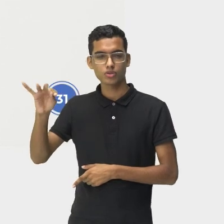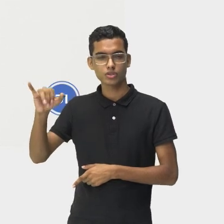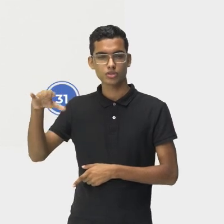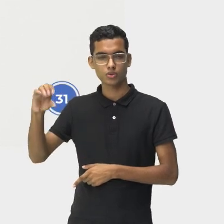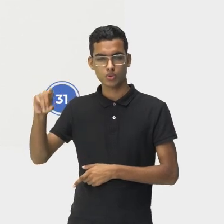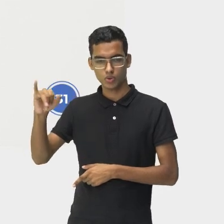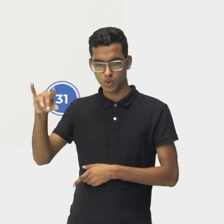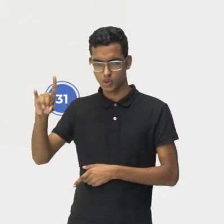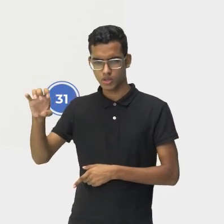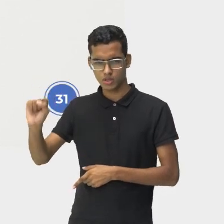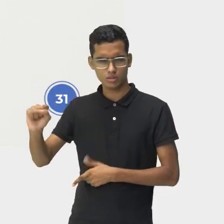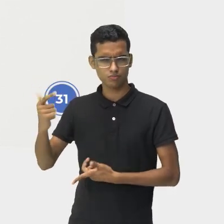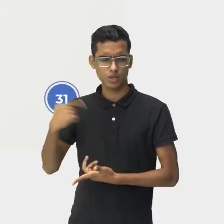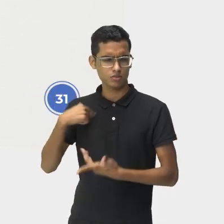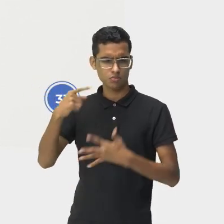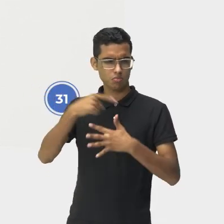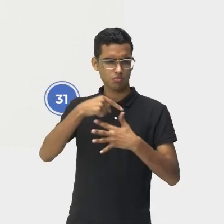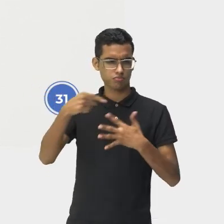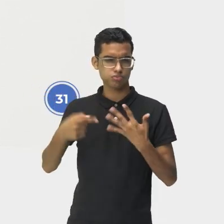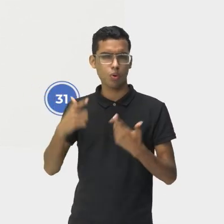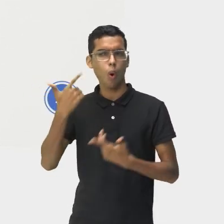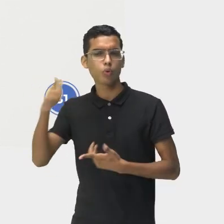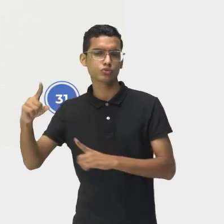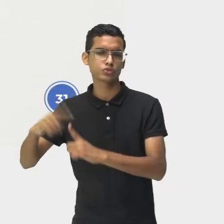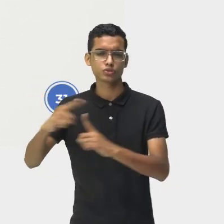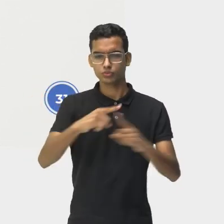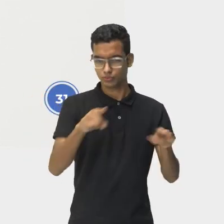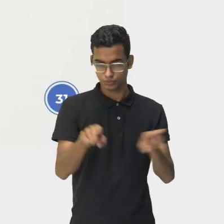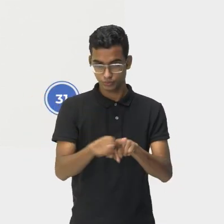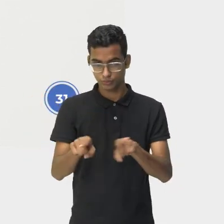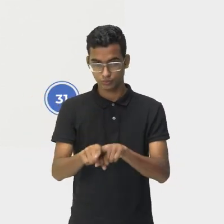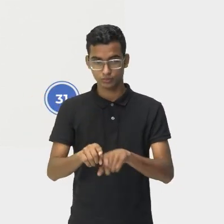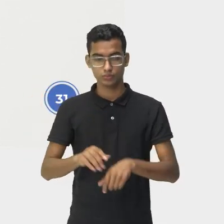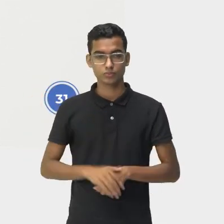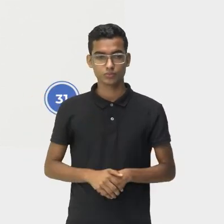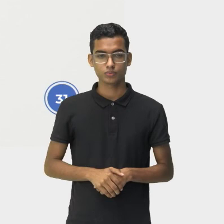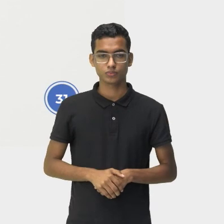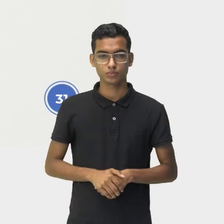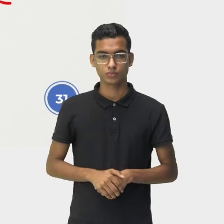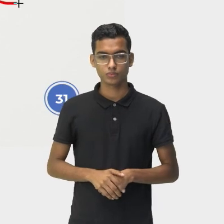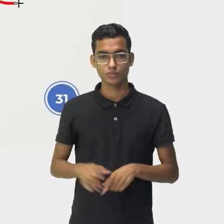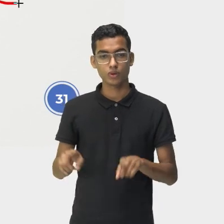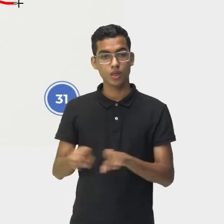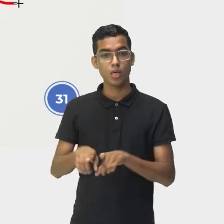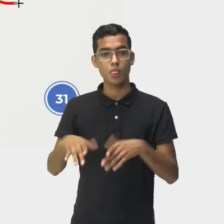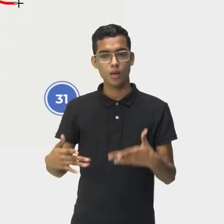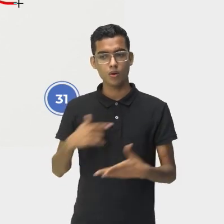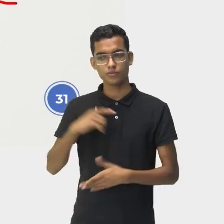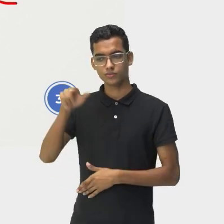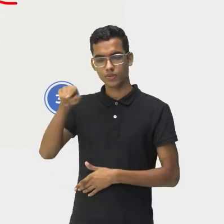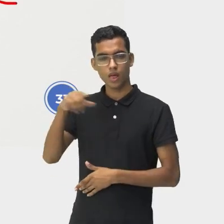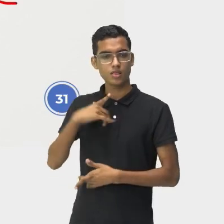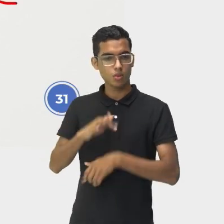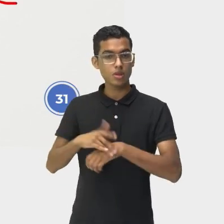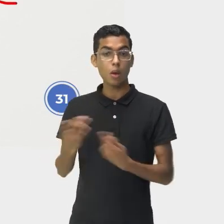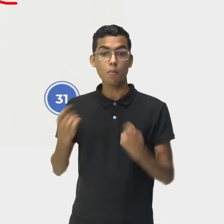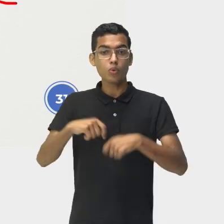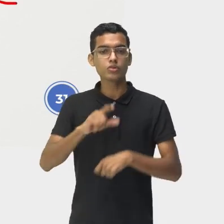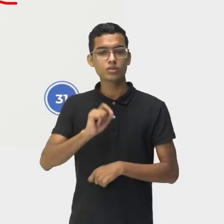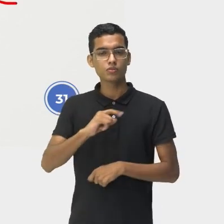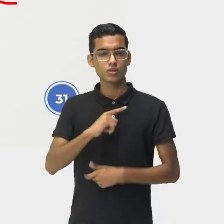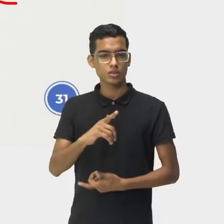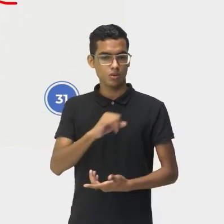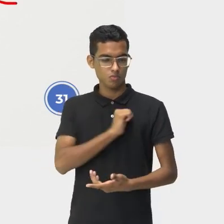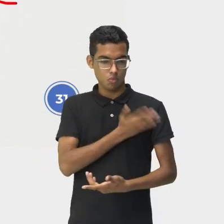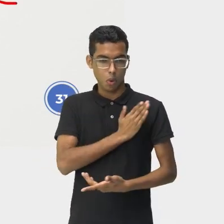galerinha? Independente da causa, a dislipidemia causa doença cardíaca ou derrame. Então, tem